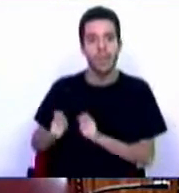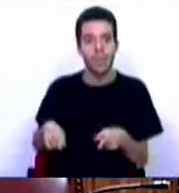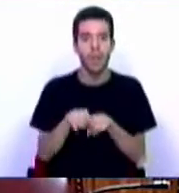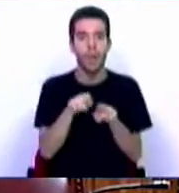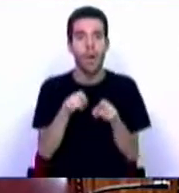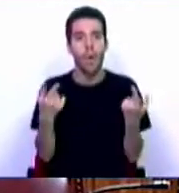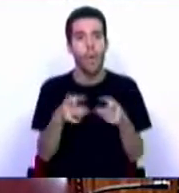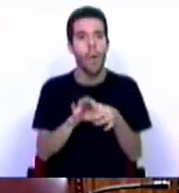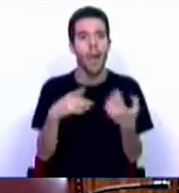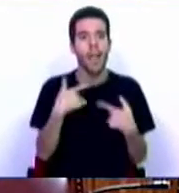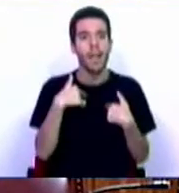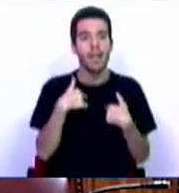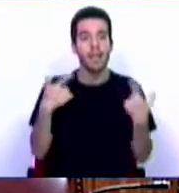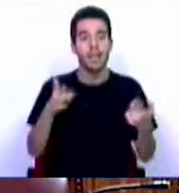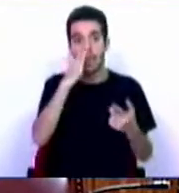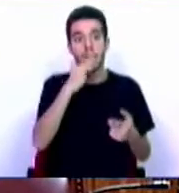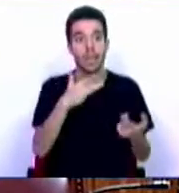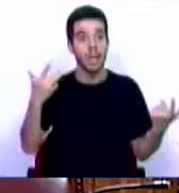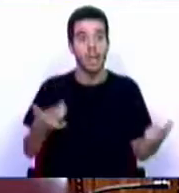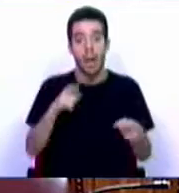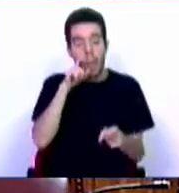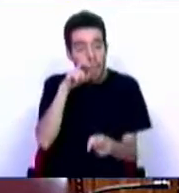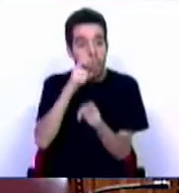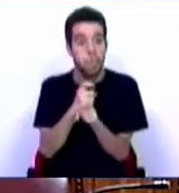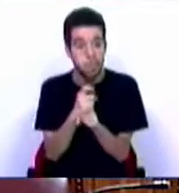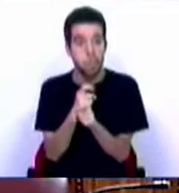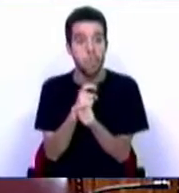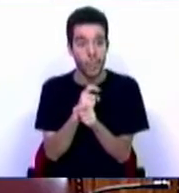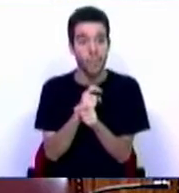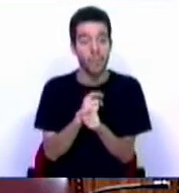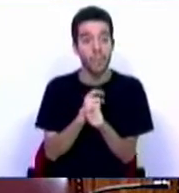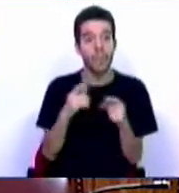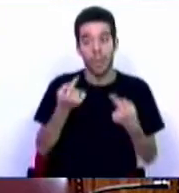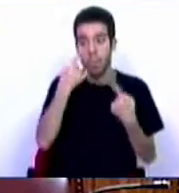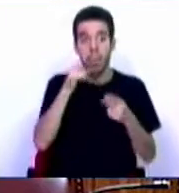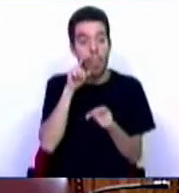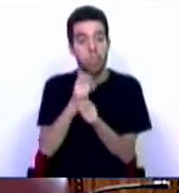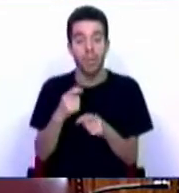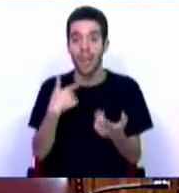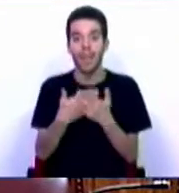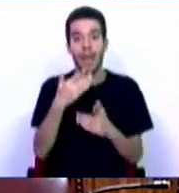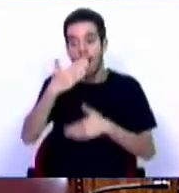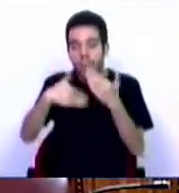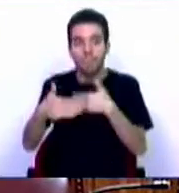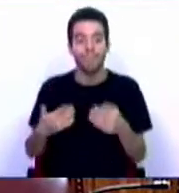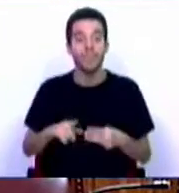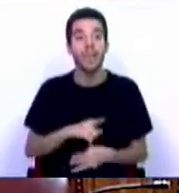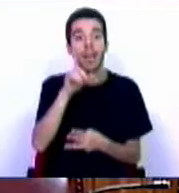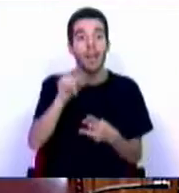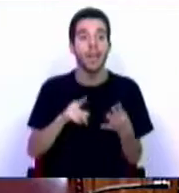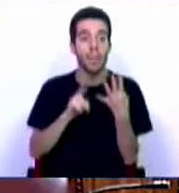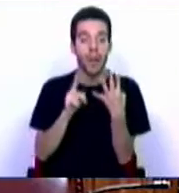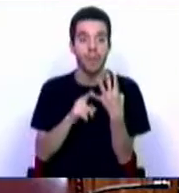capacidade de alteração se não houvesse efetivamente uma robustez na esfera pública para poder exercer as atividades fiscalizadoras. E também,